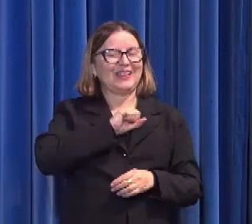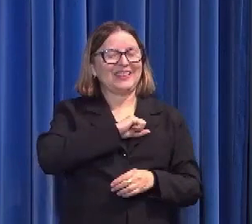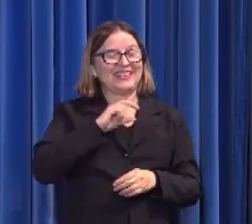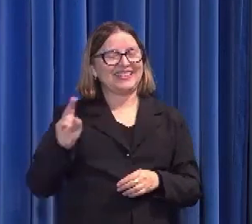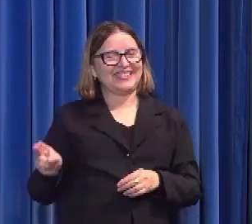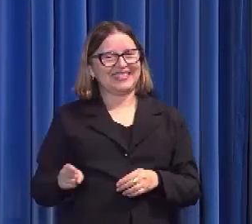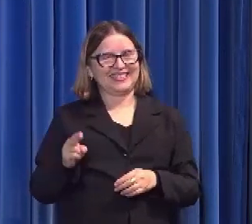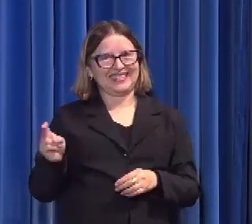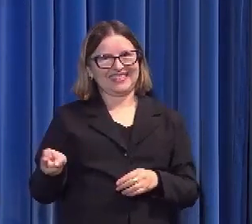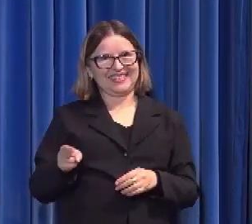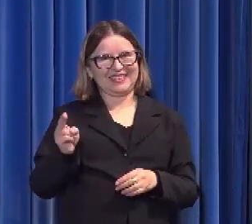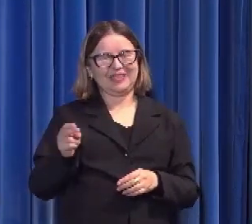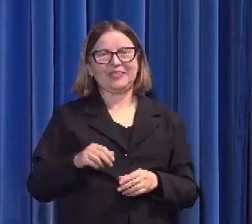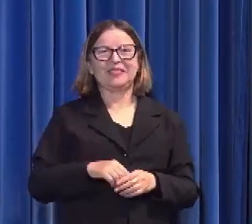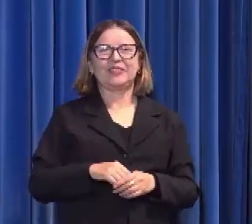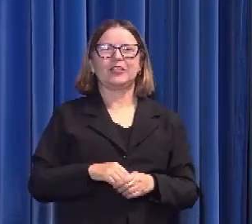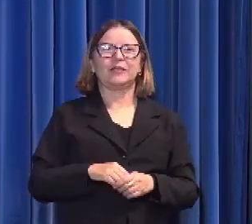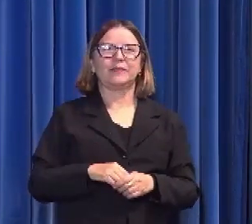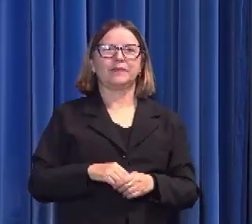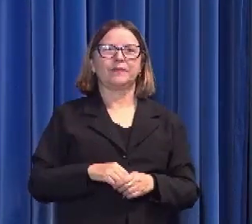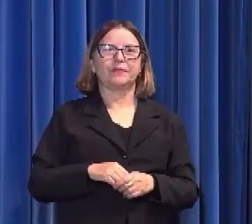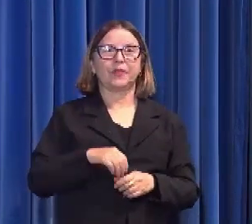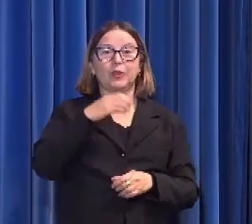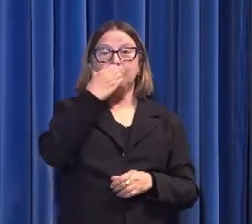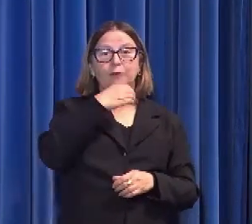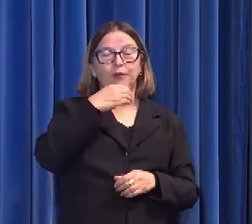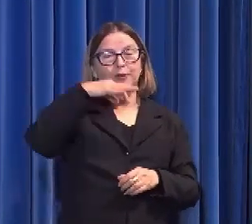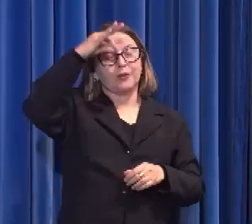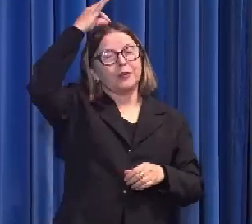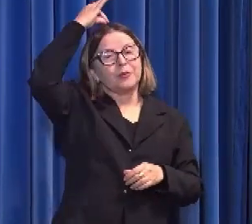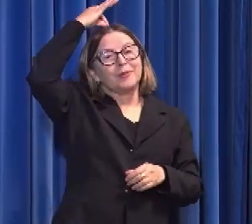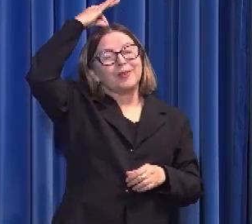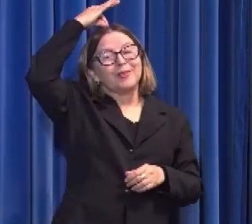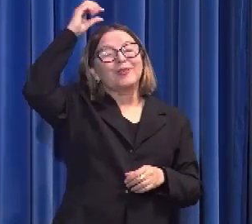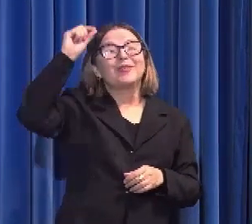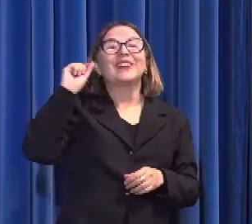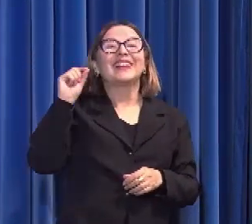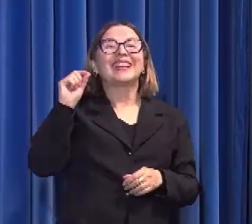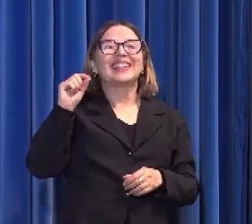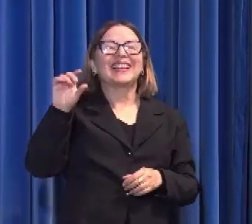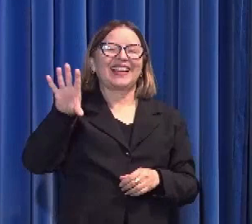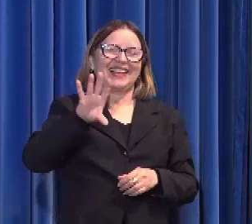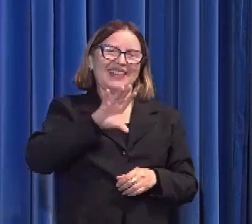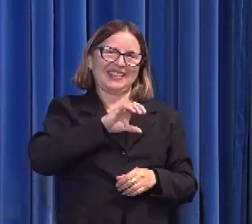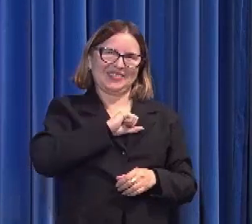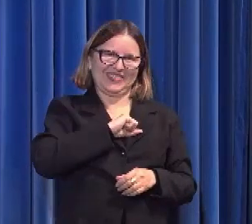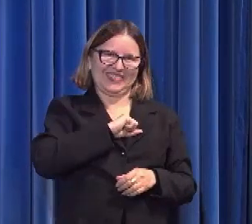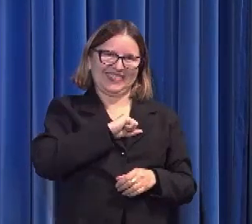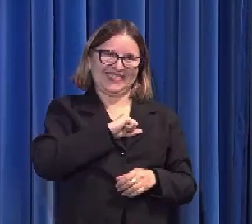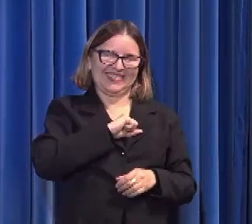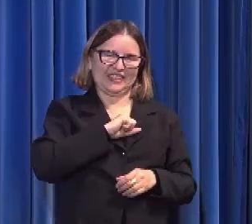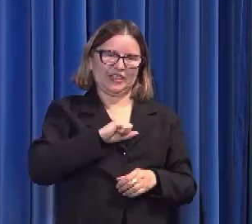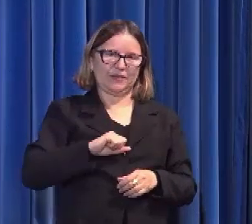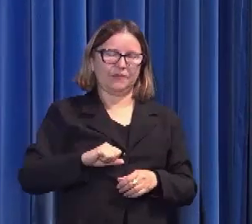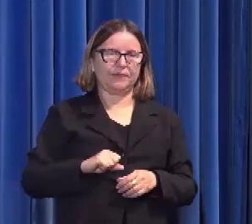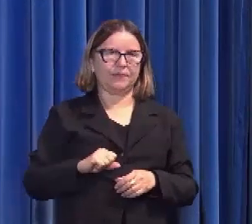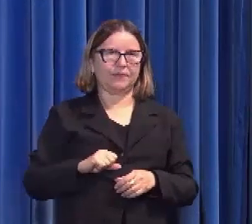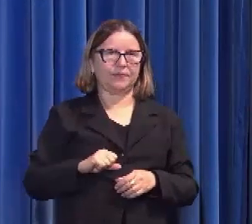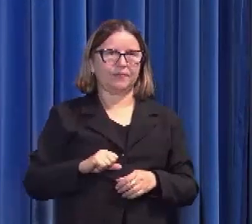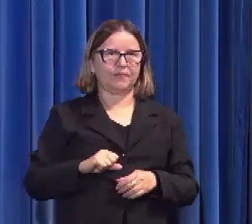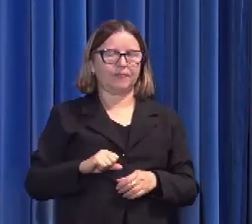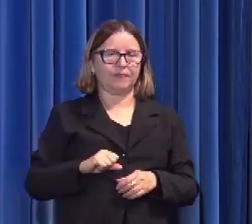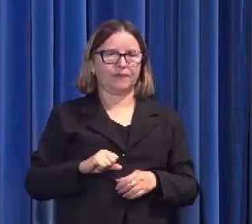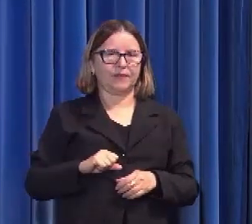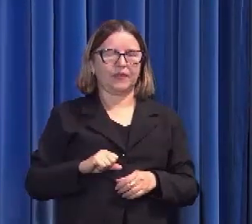é eterno então o fruto do espírito é amor aí aquelas